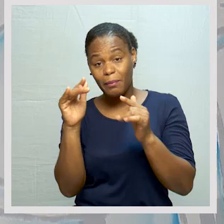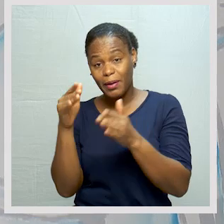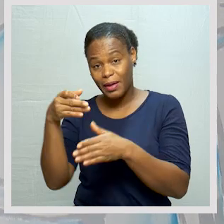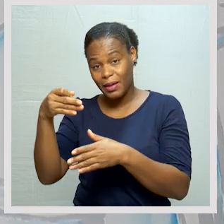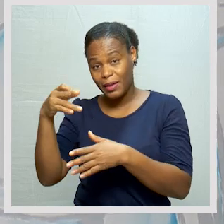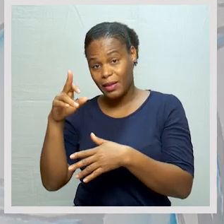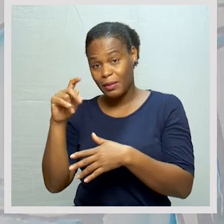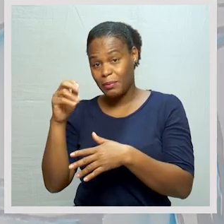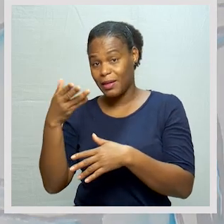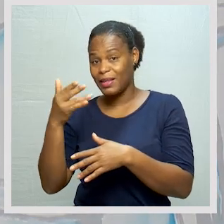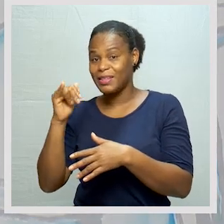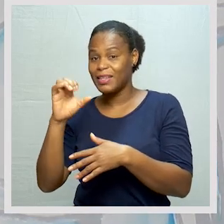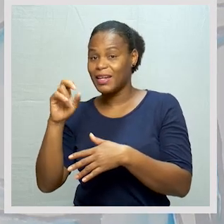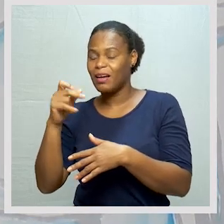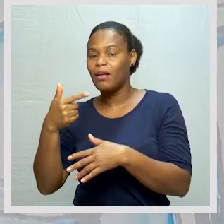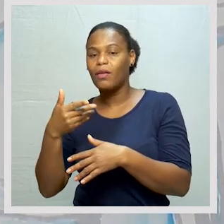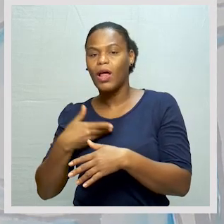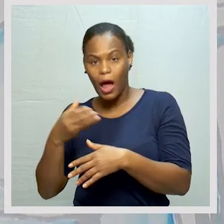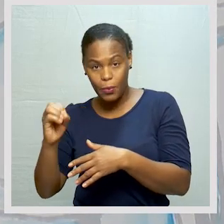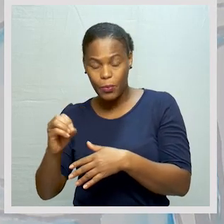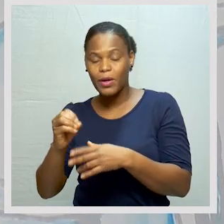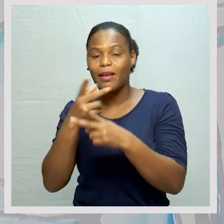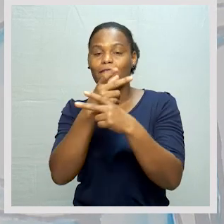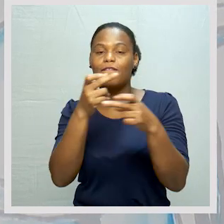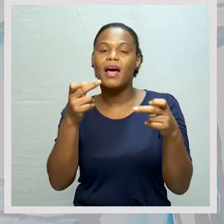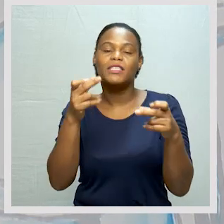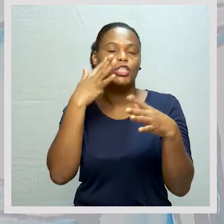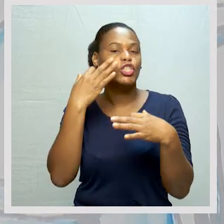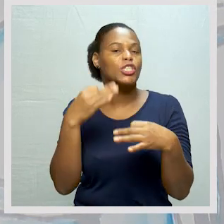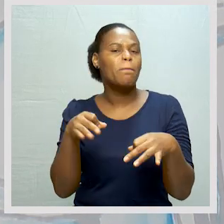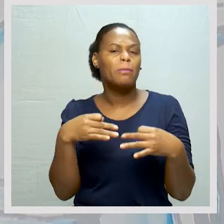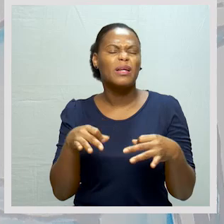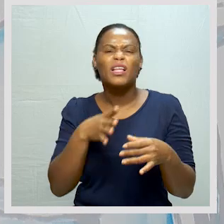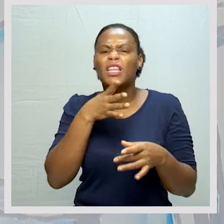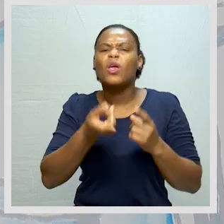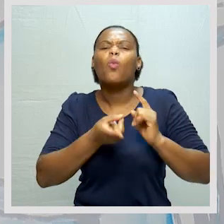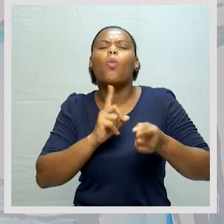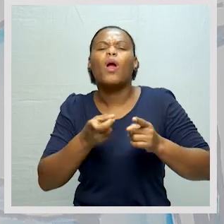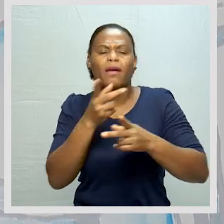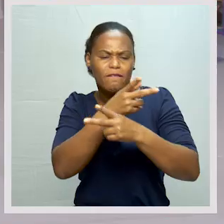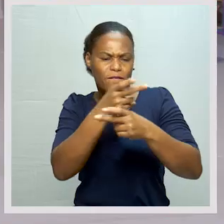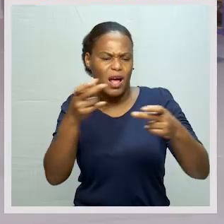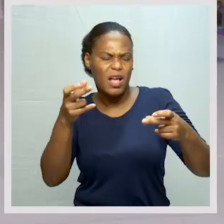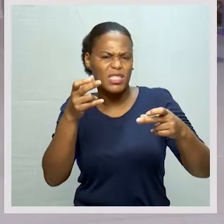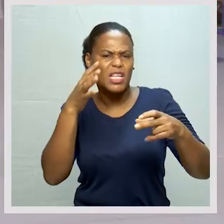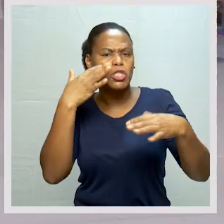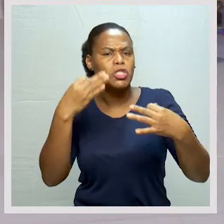frases simples. Então, meninos e meninas, o que são frases simples? O que são frases simples?